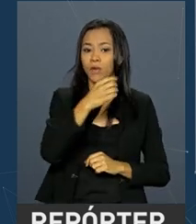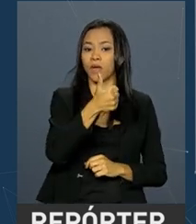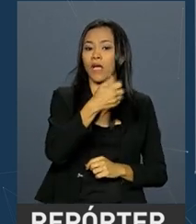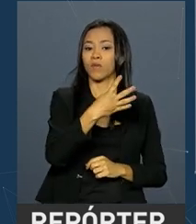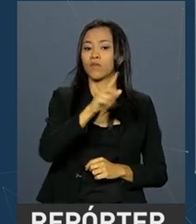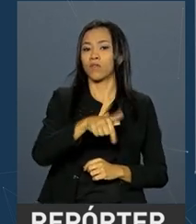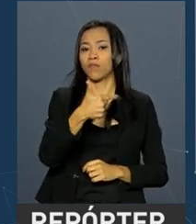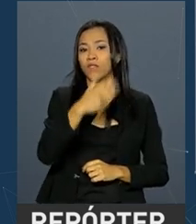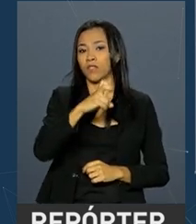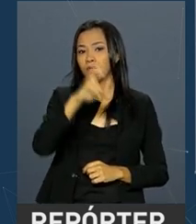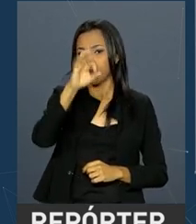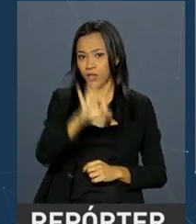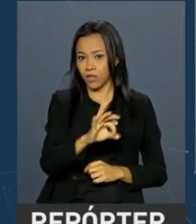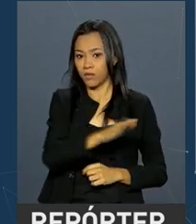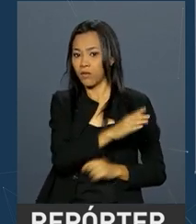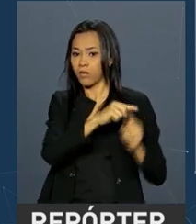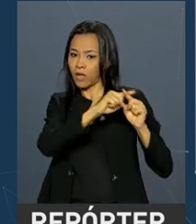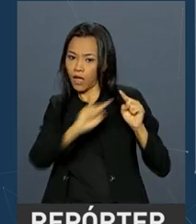14,25% para